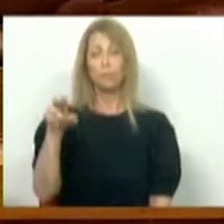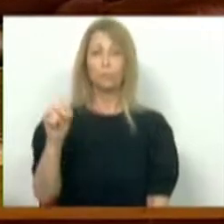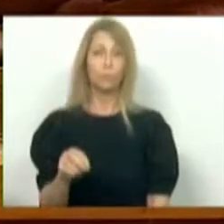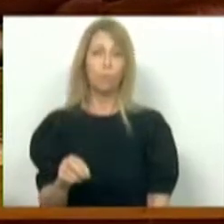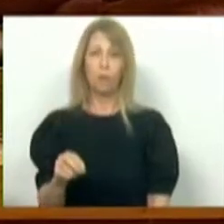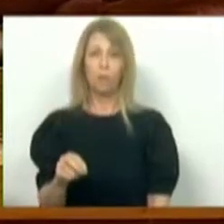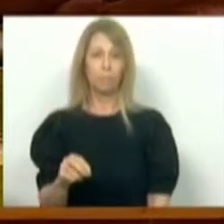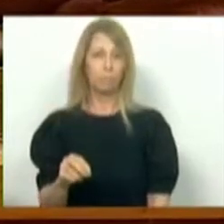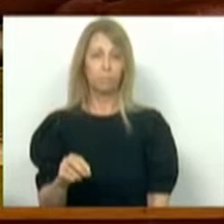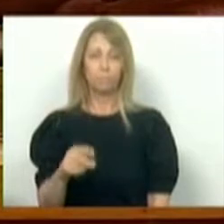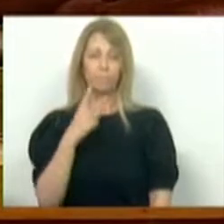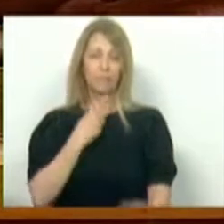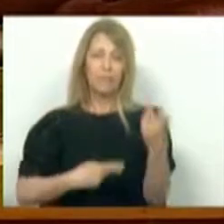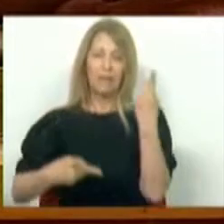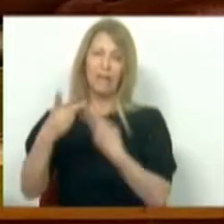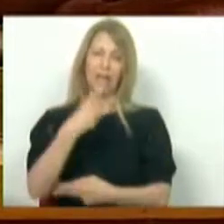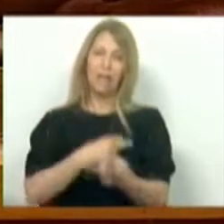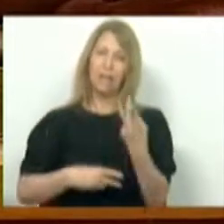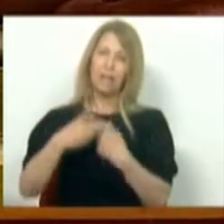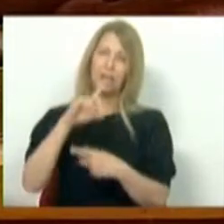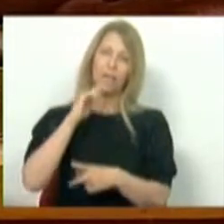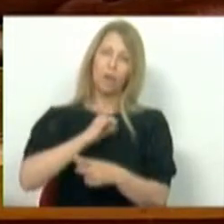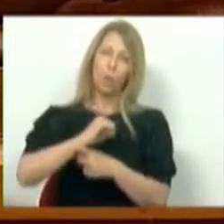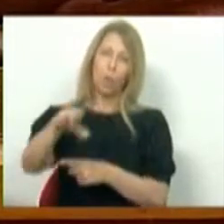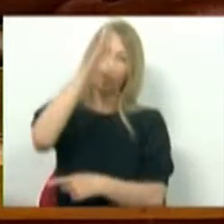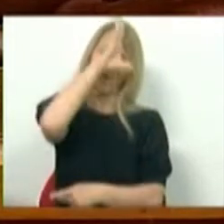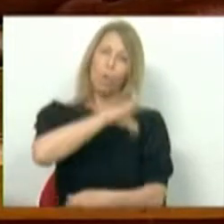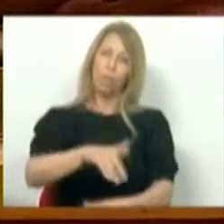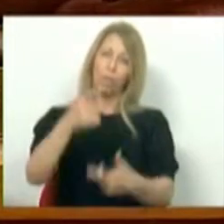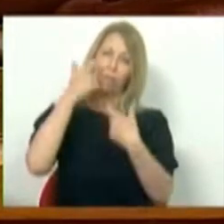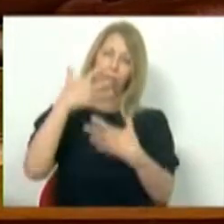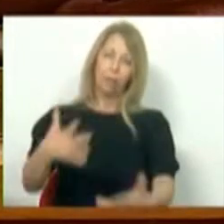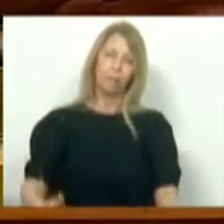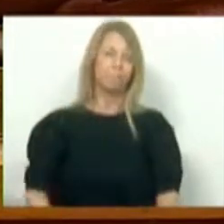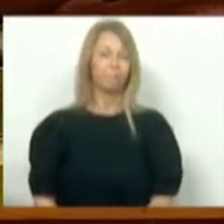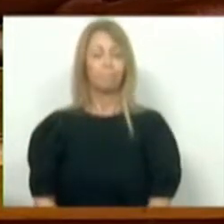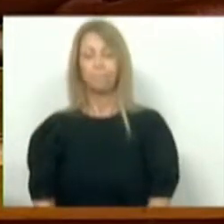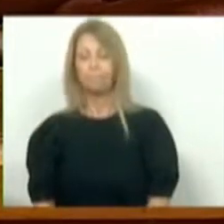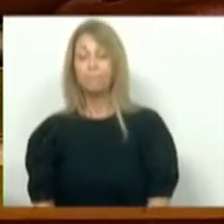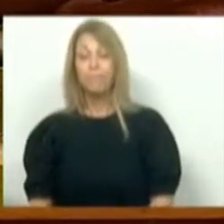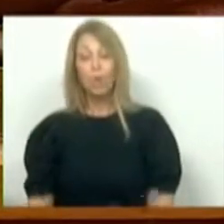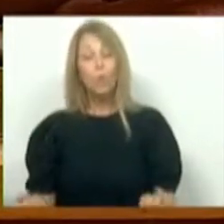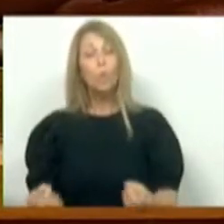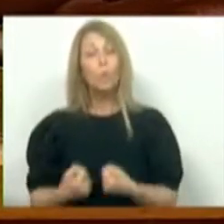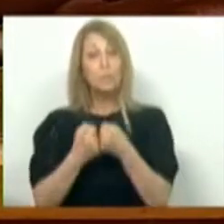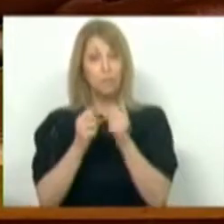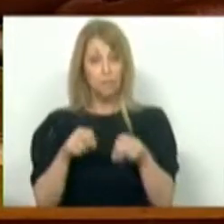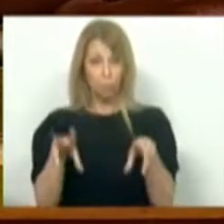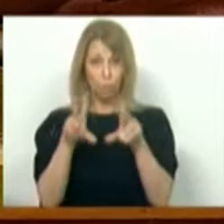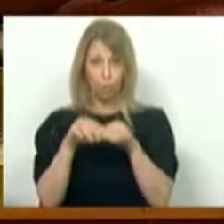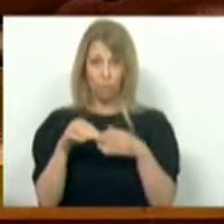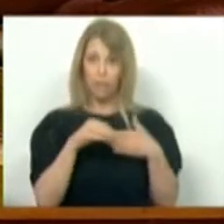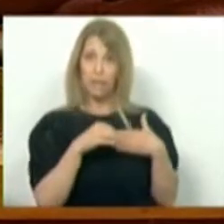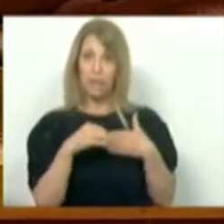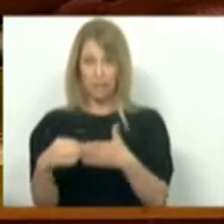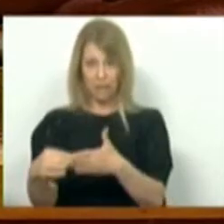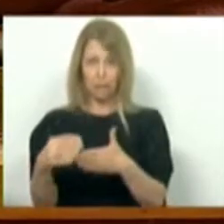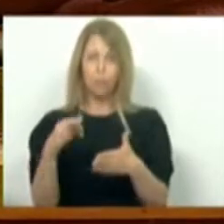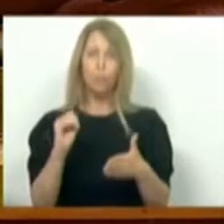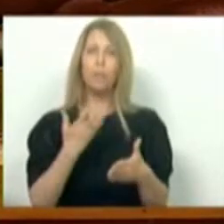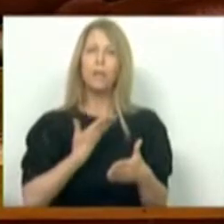uma moção de censura ao Governo. Perante o desafio à nova liderança, o que quer fazer o